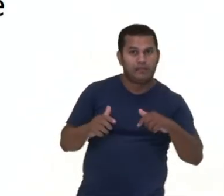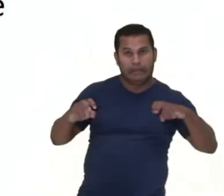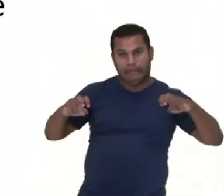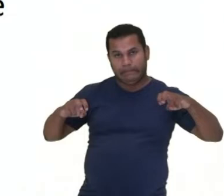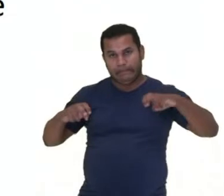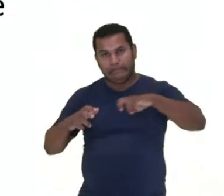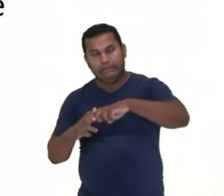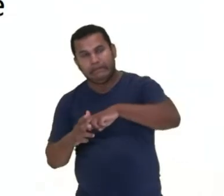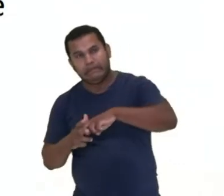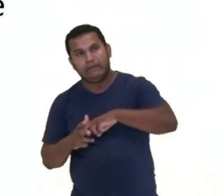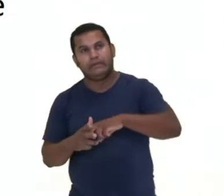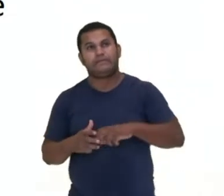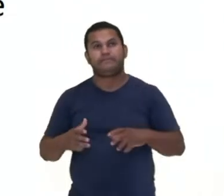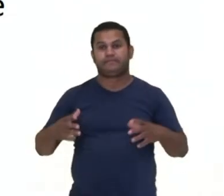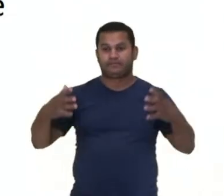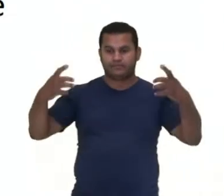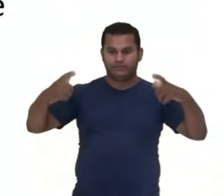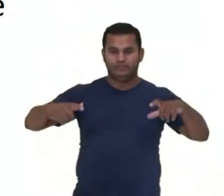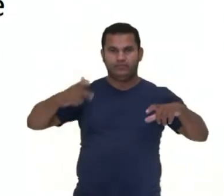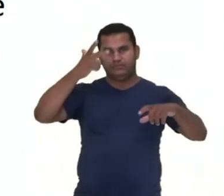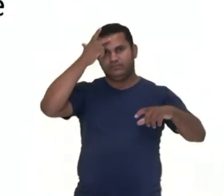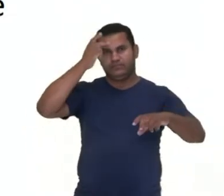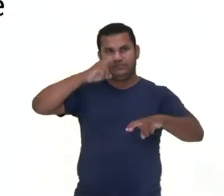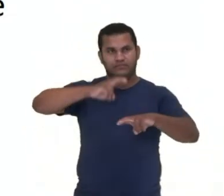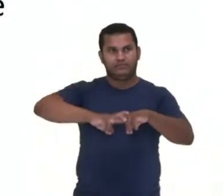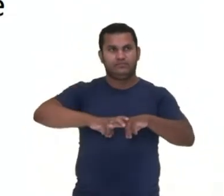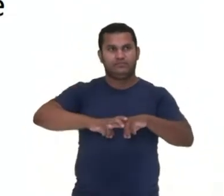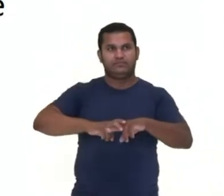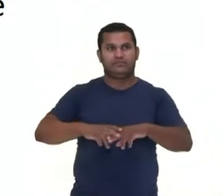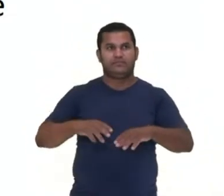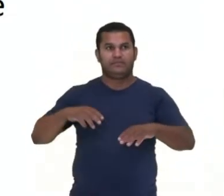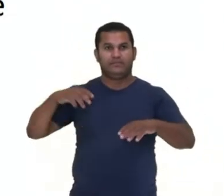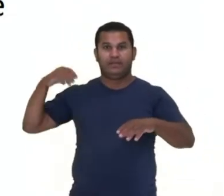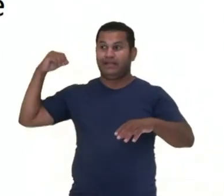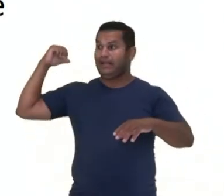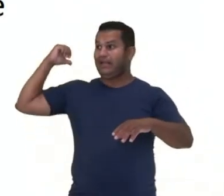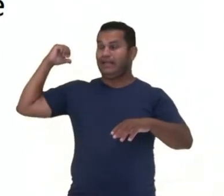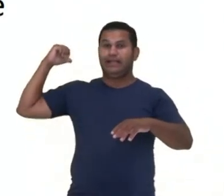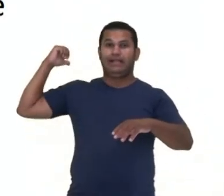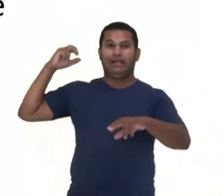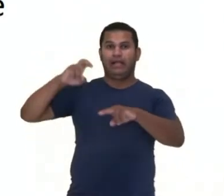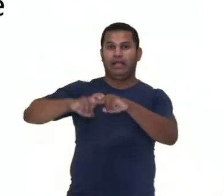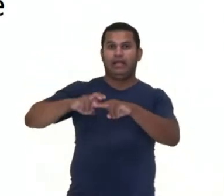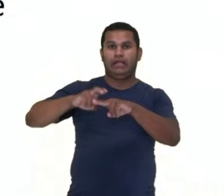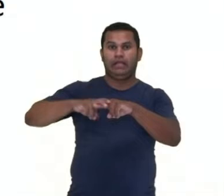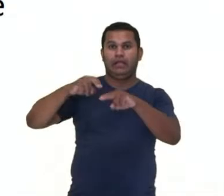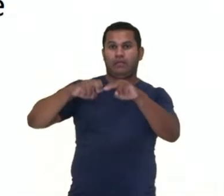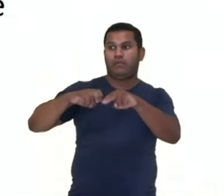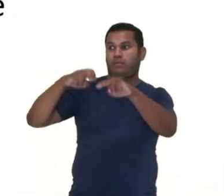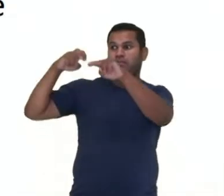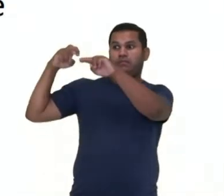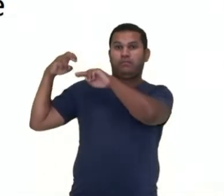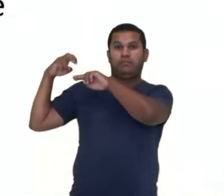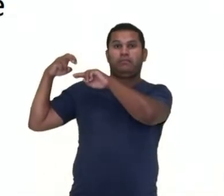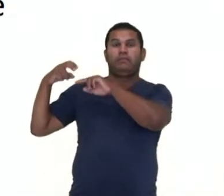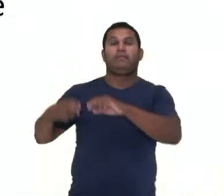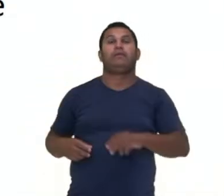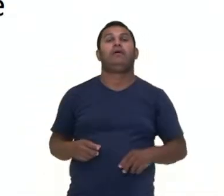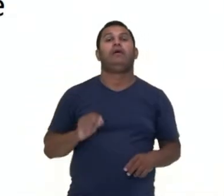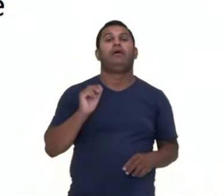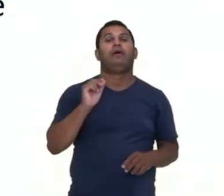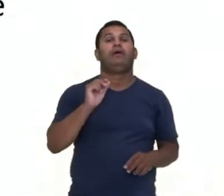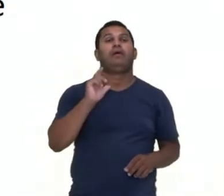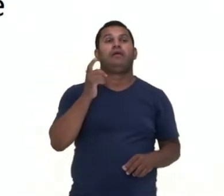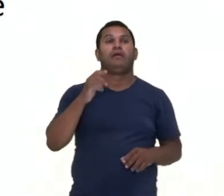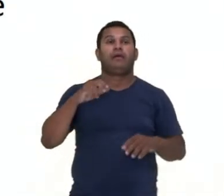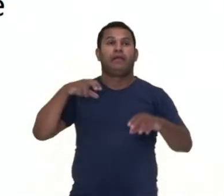passageiros, melhor dizendo, percorre uma distância de aproximadamente 1 metro, enquanto que